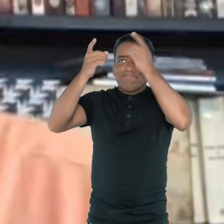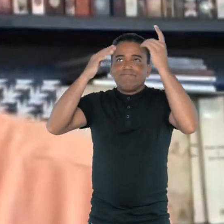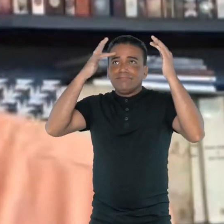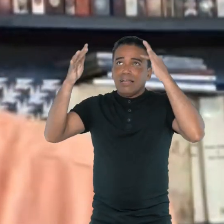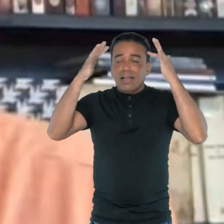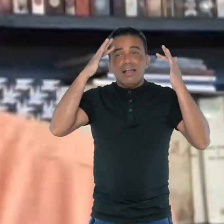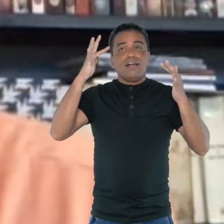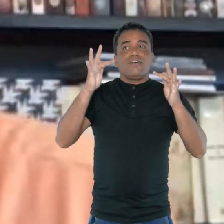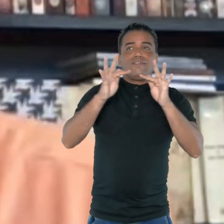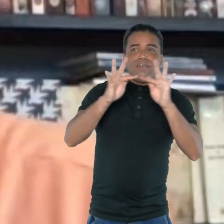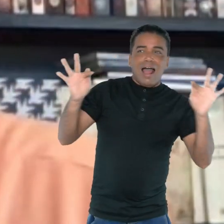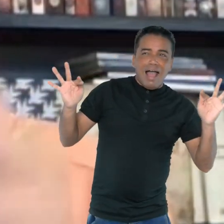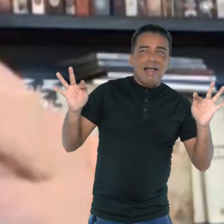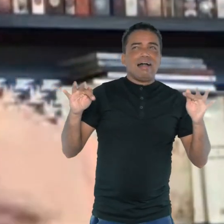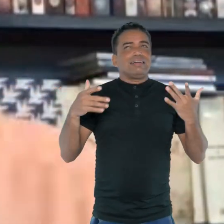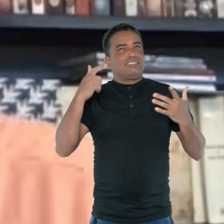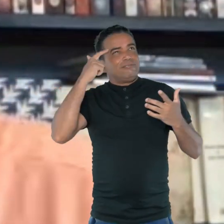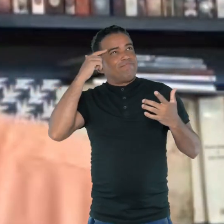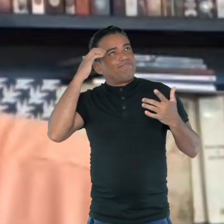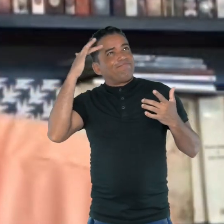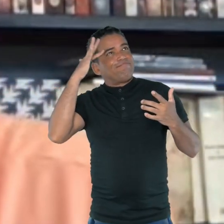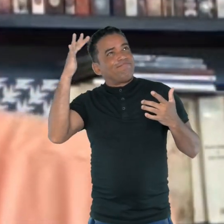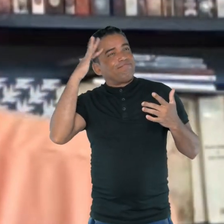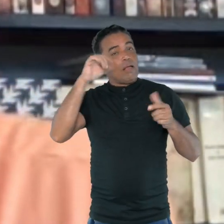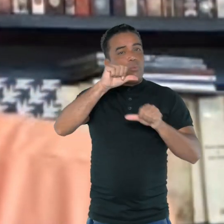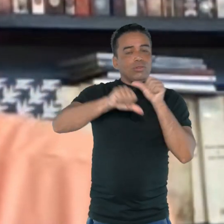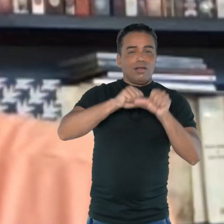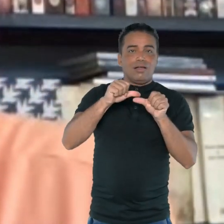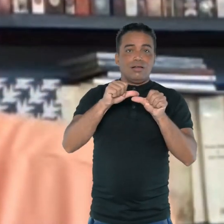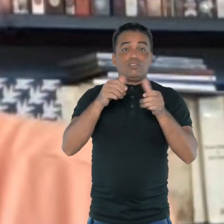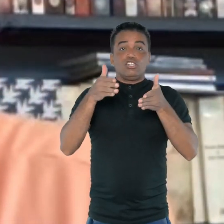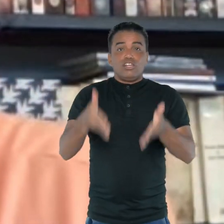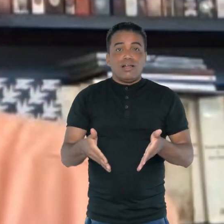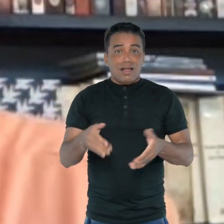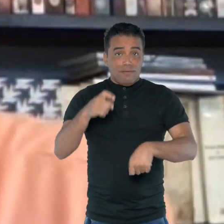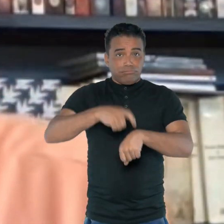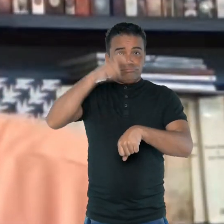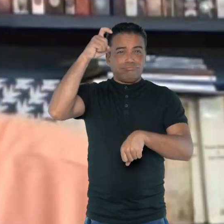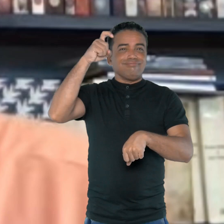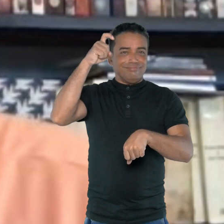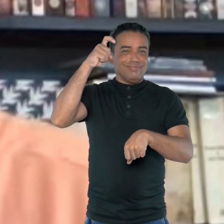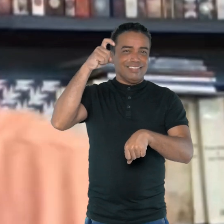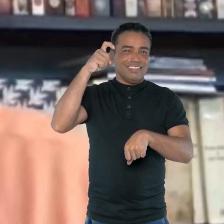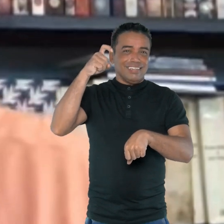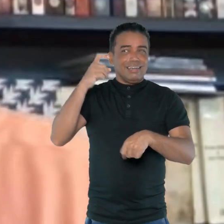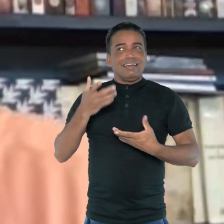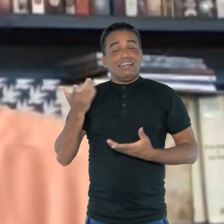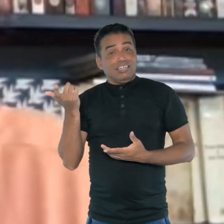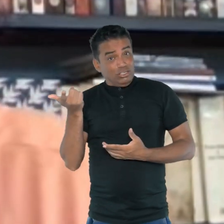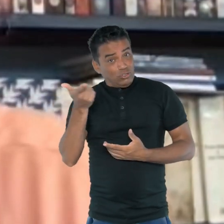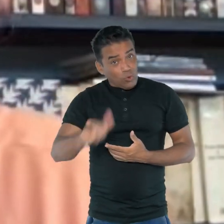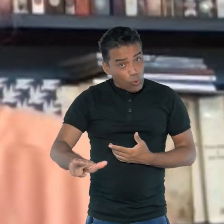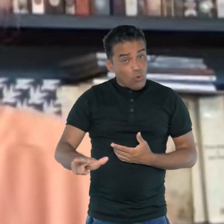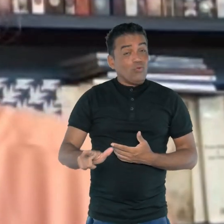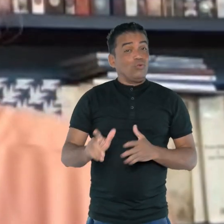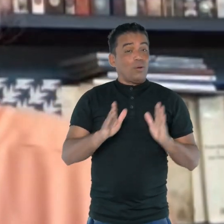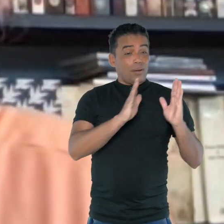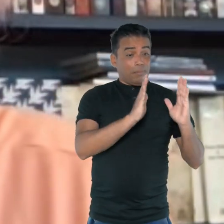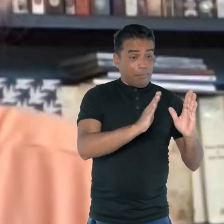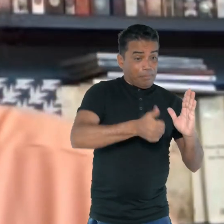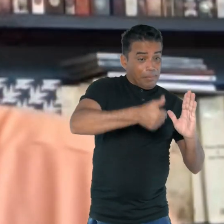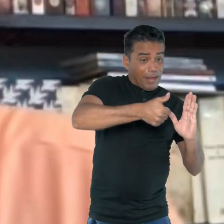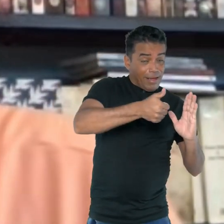as frases mentalmente, modificando. Aí chegava um momento, aí normalmente já na segunda parte